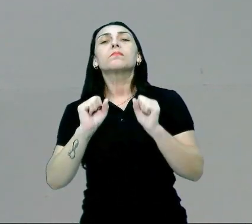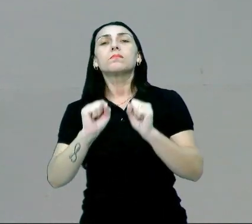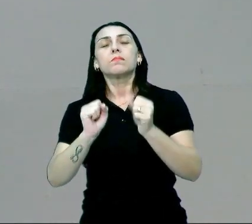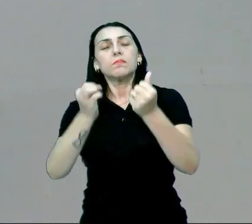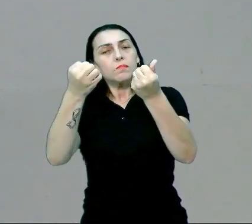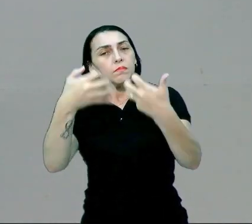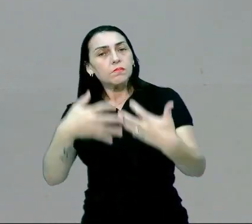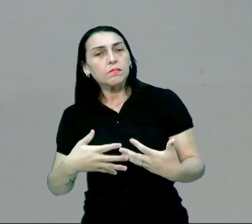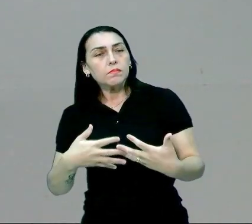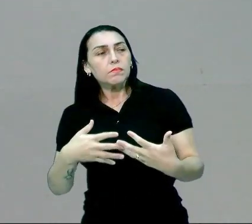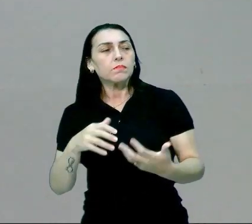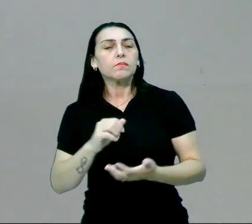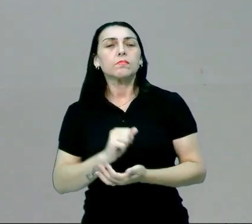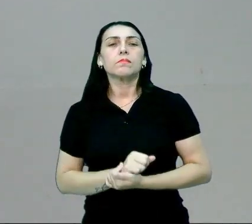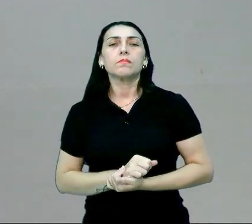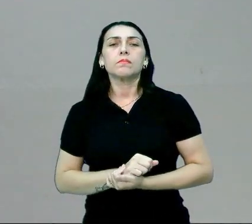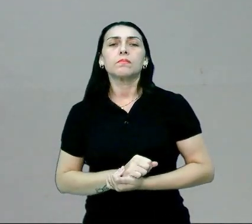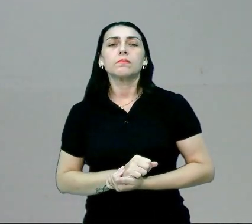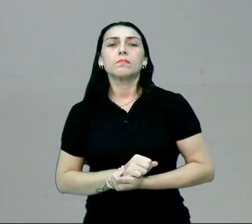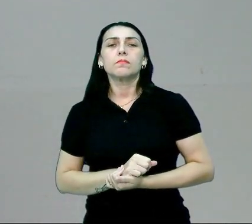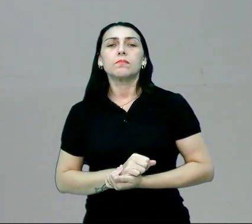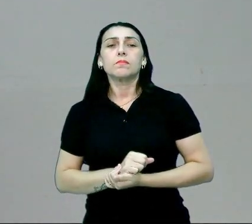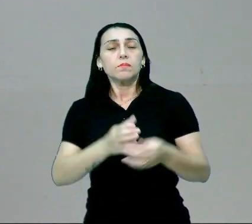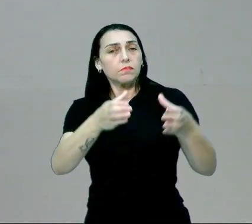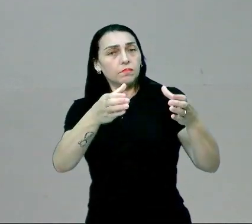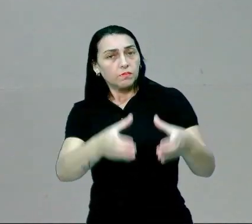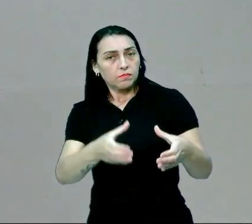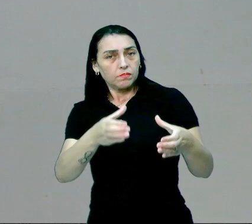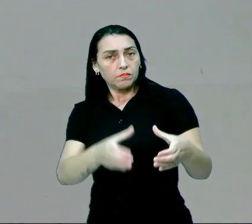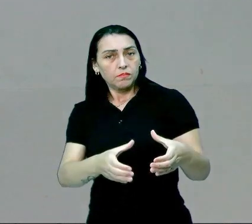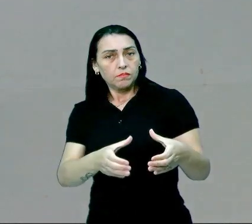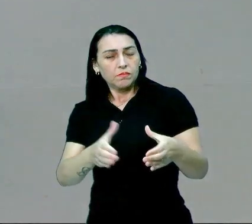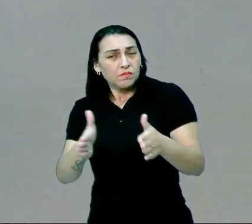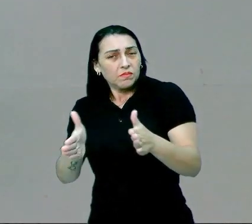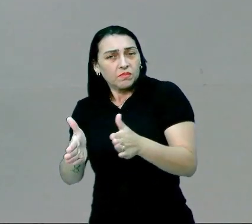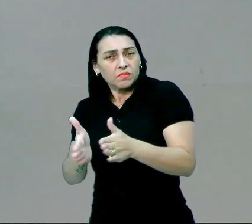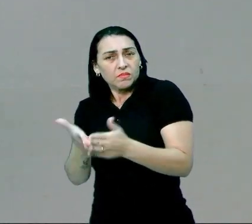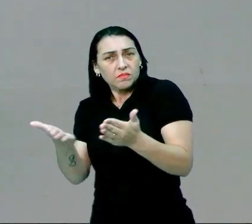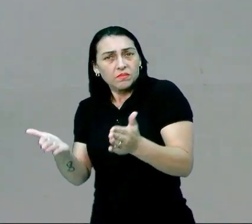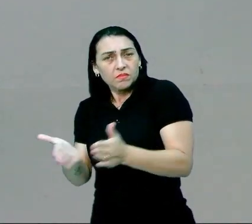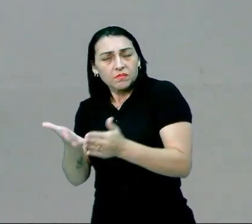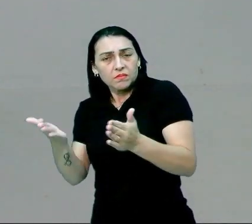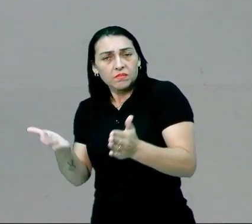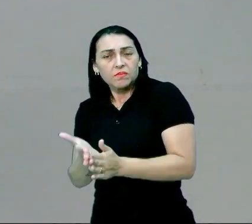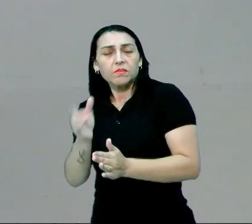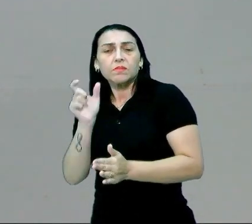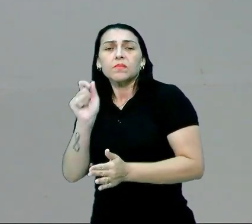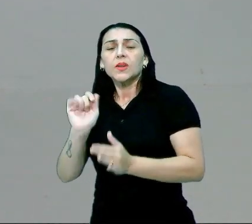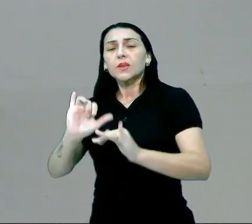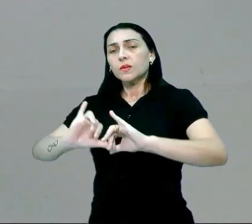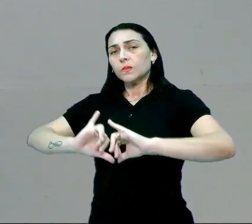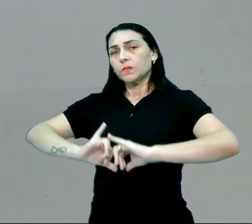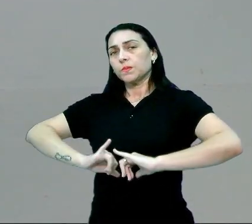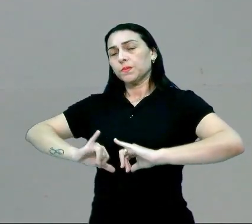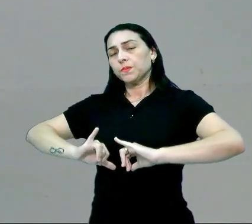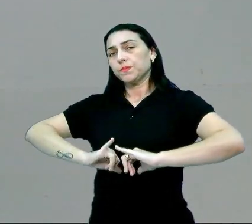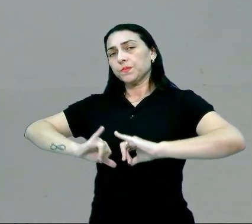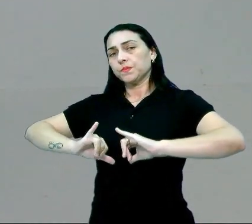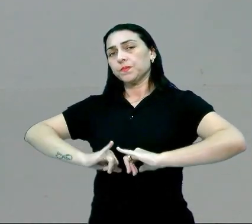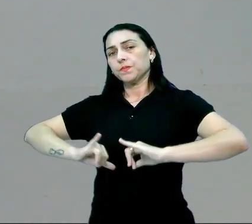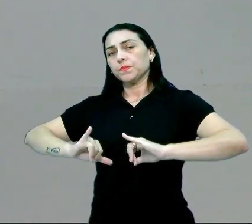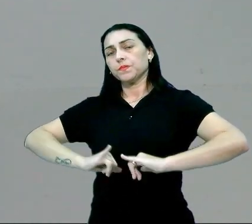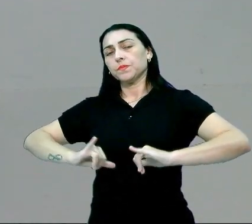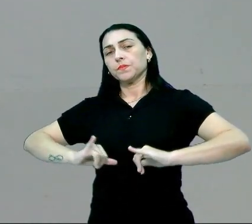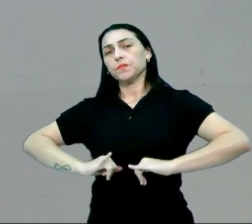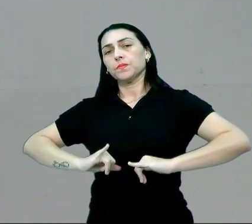aqui mencionar. Os bairros tidos como periféricos, eles acabam sofrendo justamente